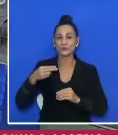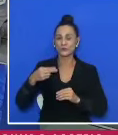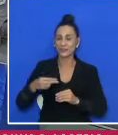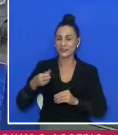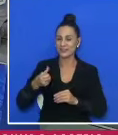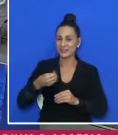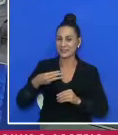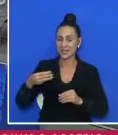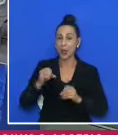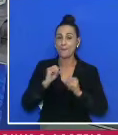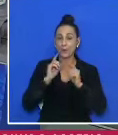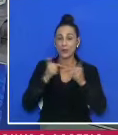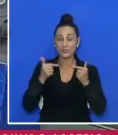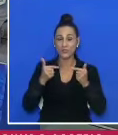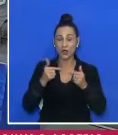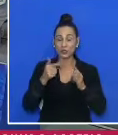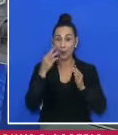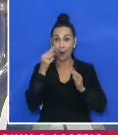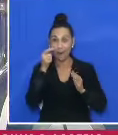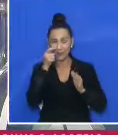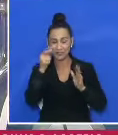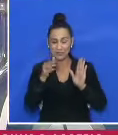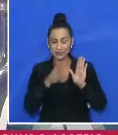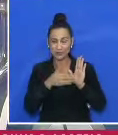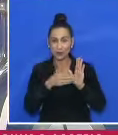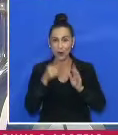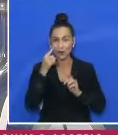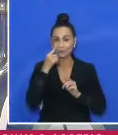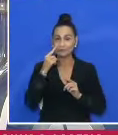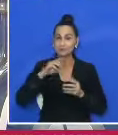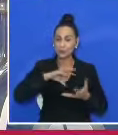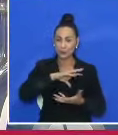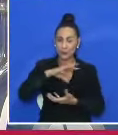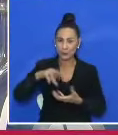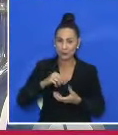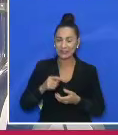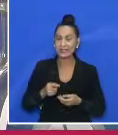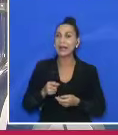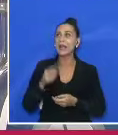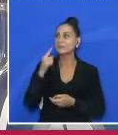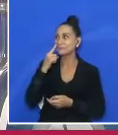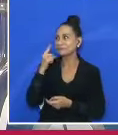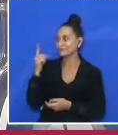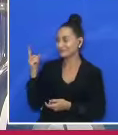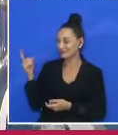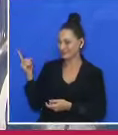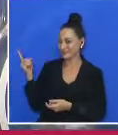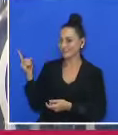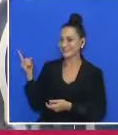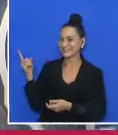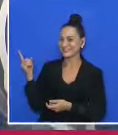2263. Boa sorte, de olho na sua aposta, hein? Bolas posicionadas, globo ligado, valendo!